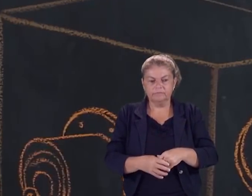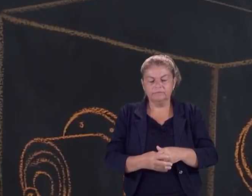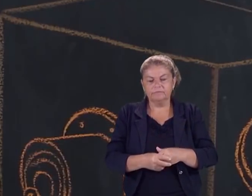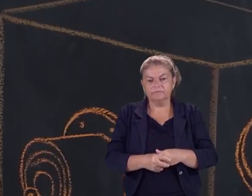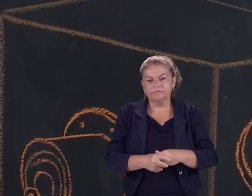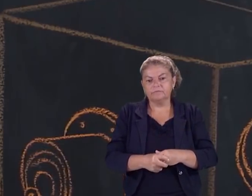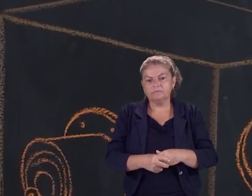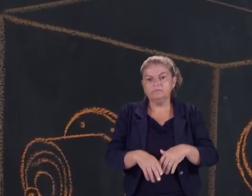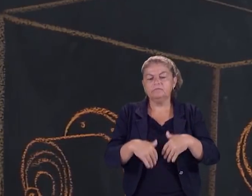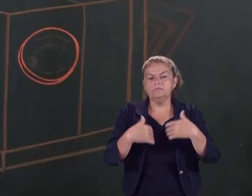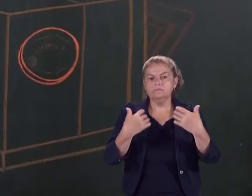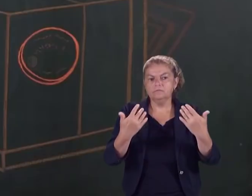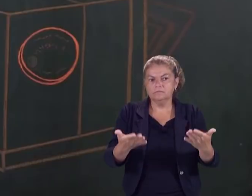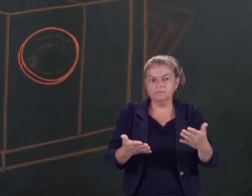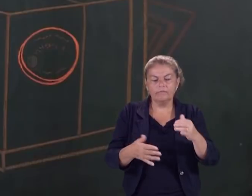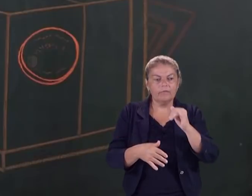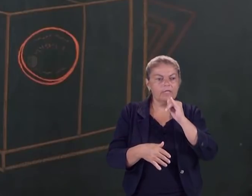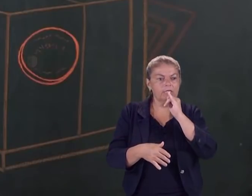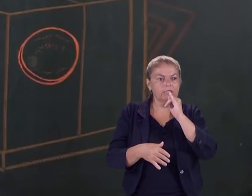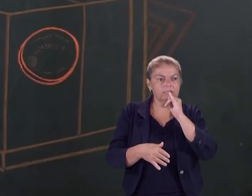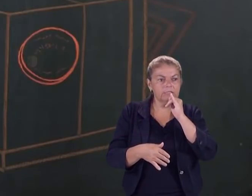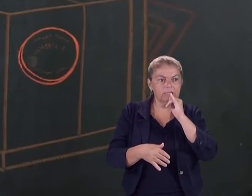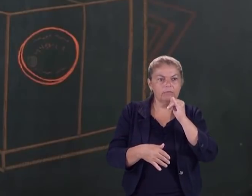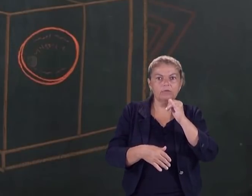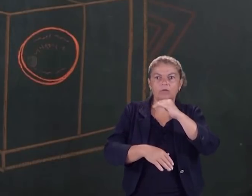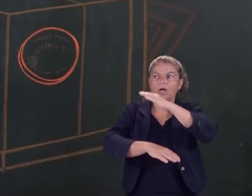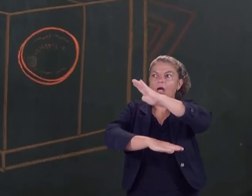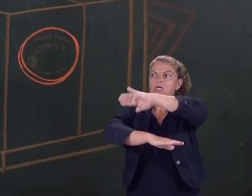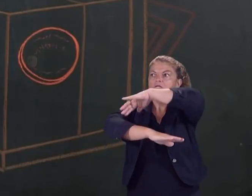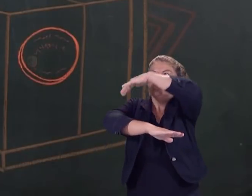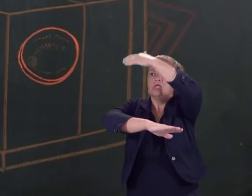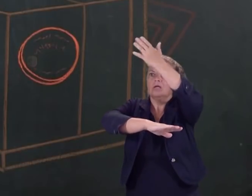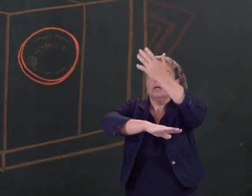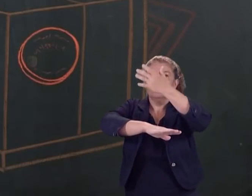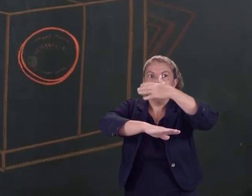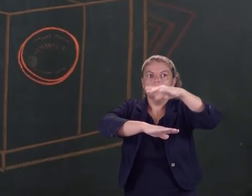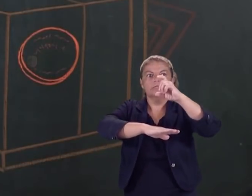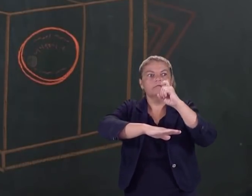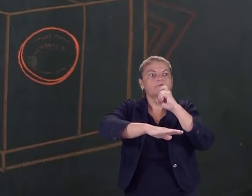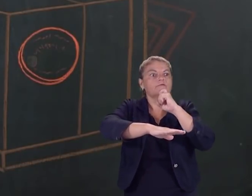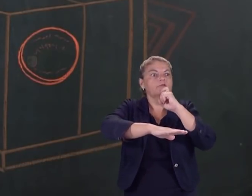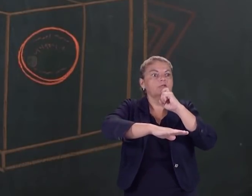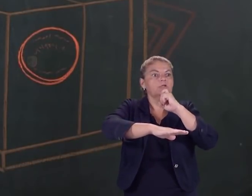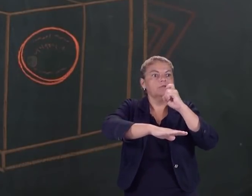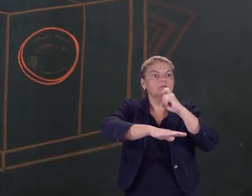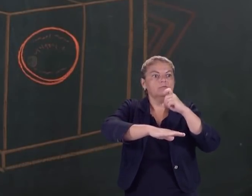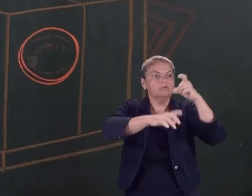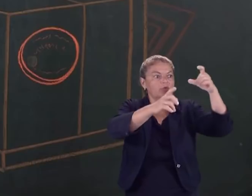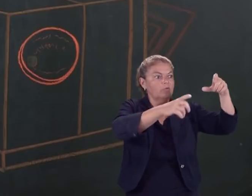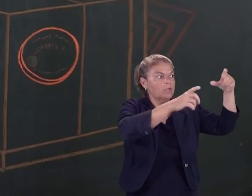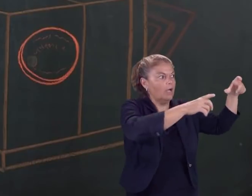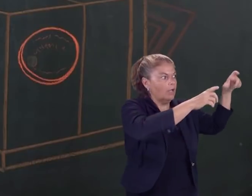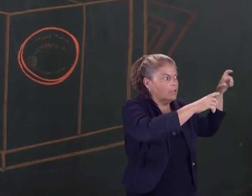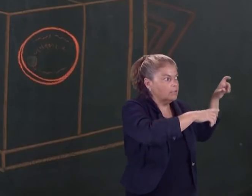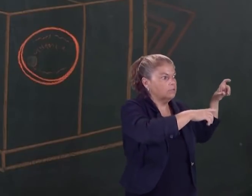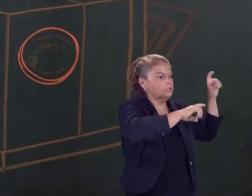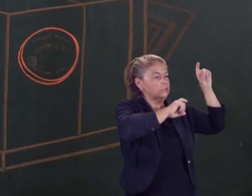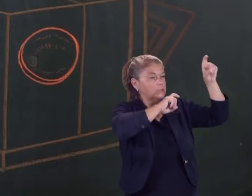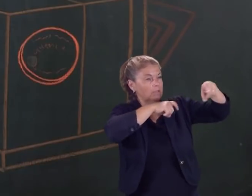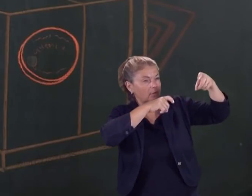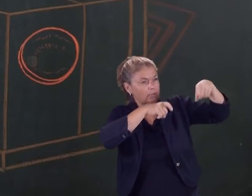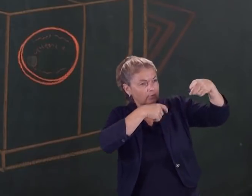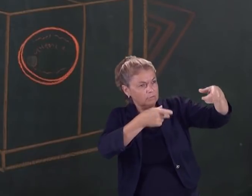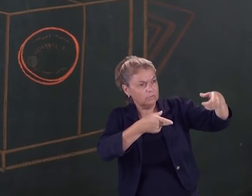Isso é bem importante, porque aí ele pega, por exemplo, as geleiras, a serra, enfim, os biomas, trabalha com